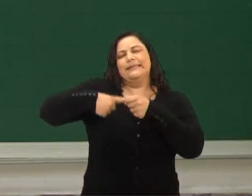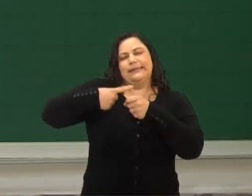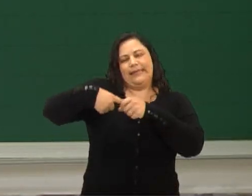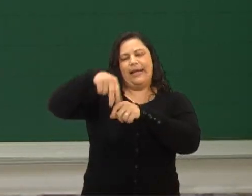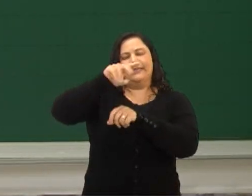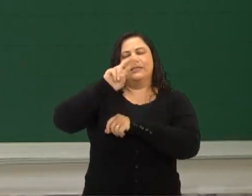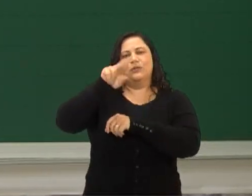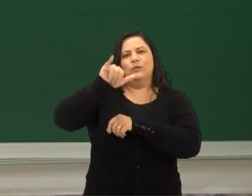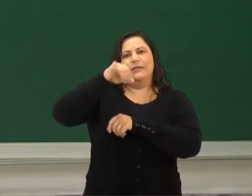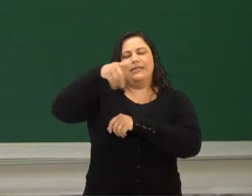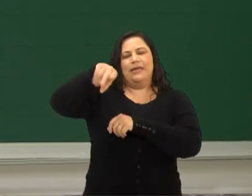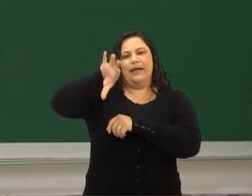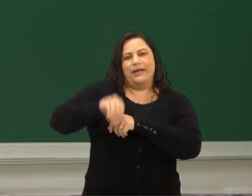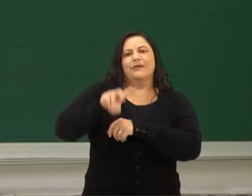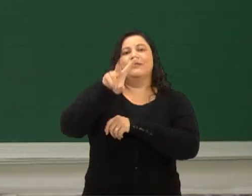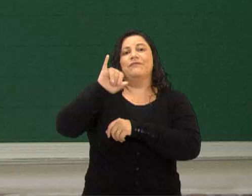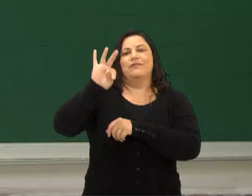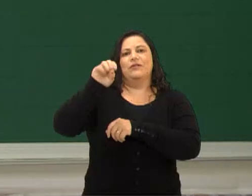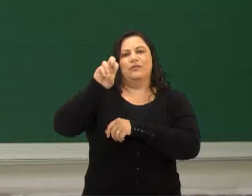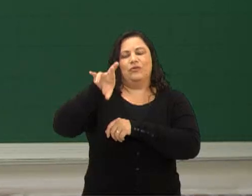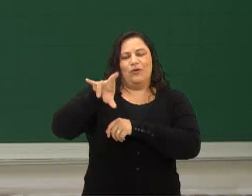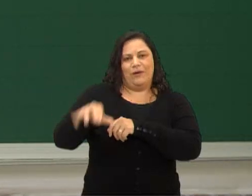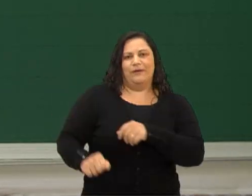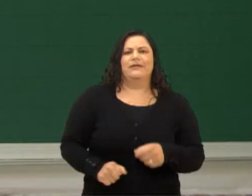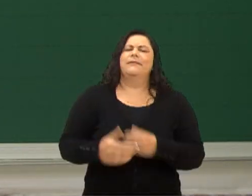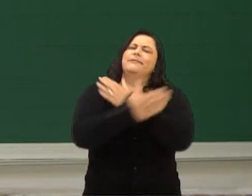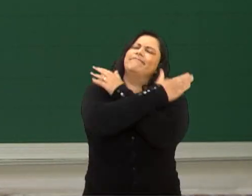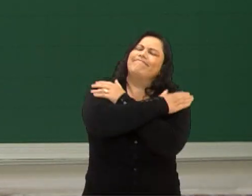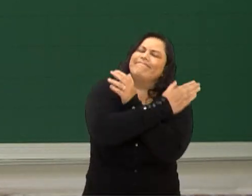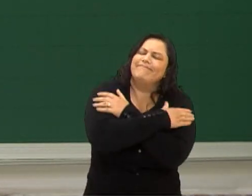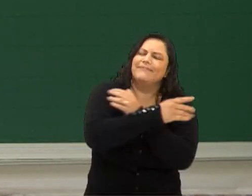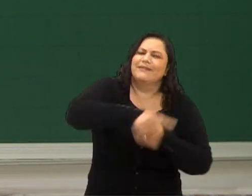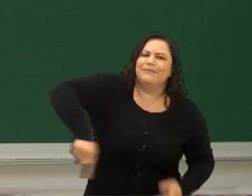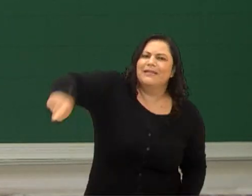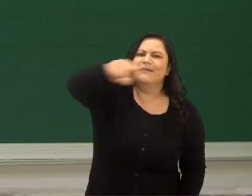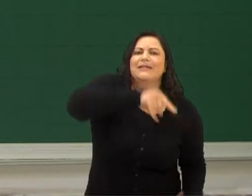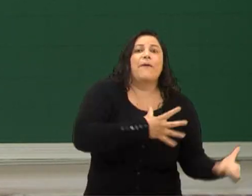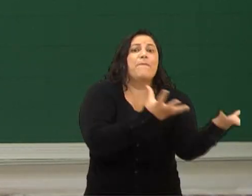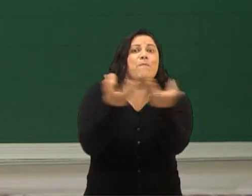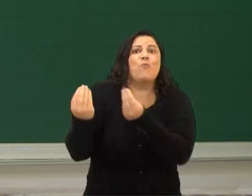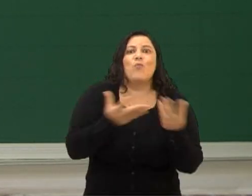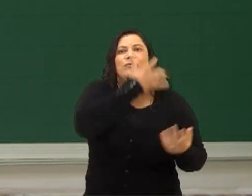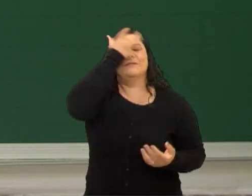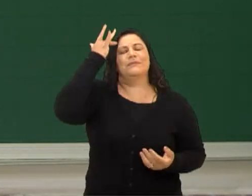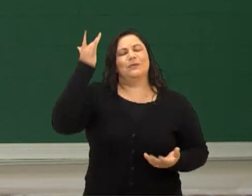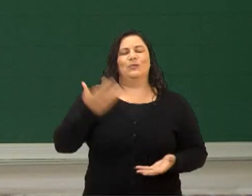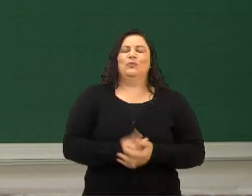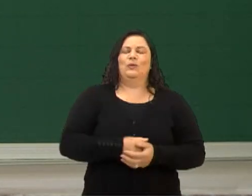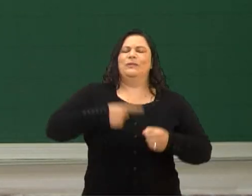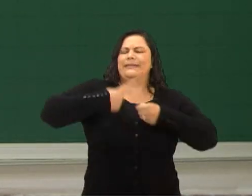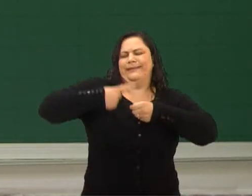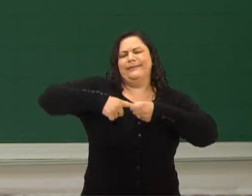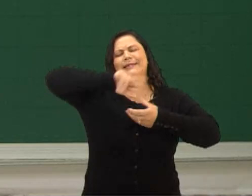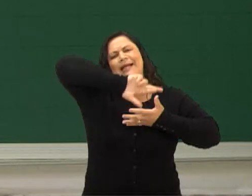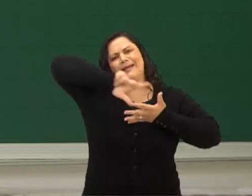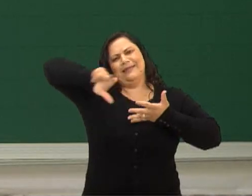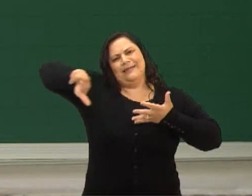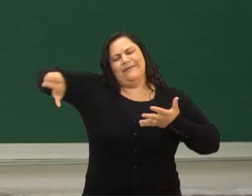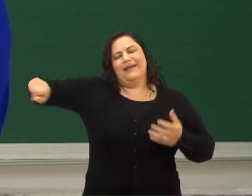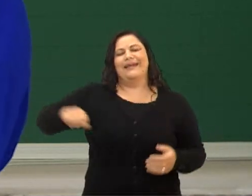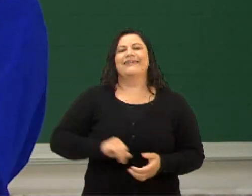um abraço para você, gente. É muita gente. Francisco Beltrão e assim